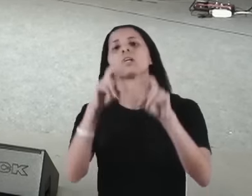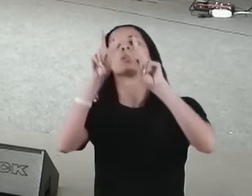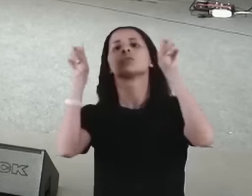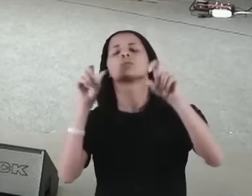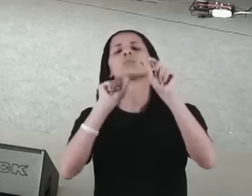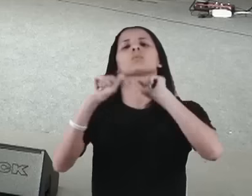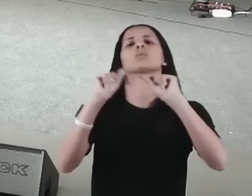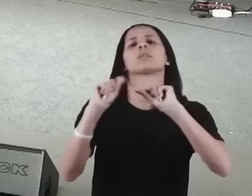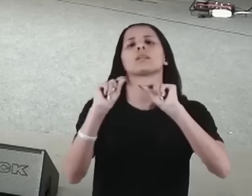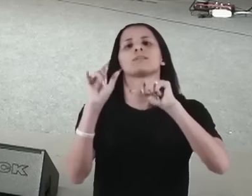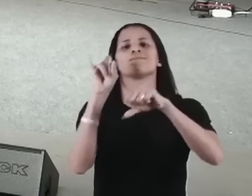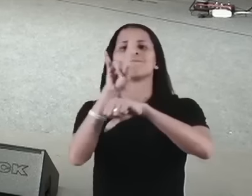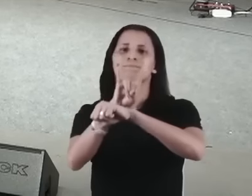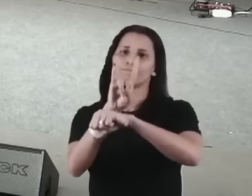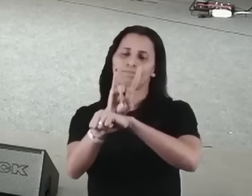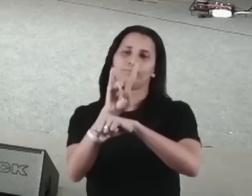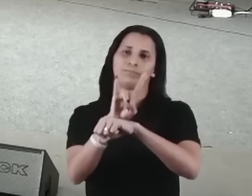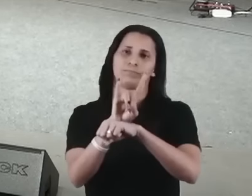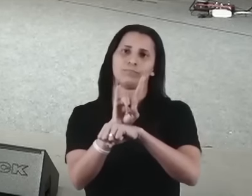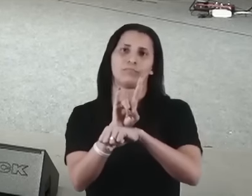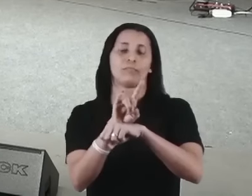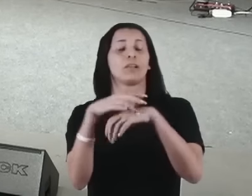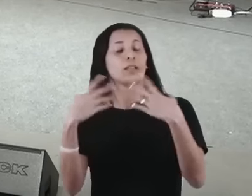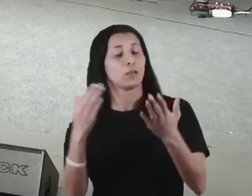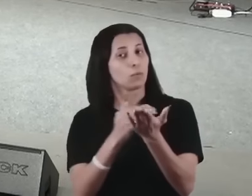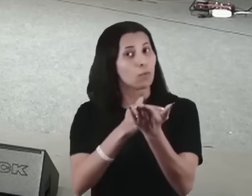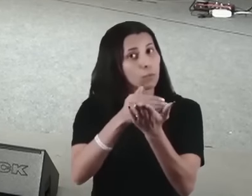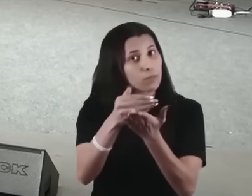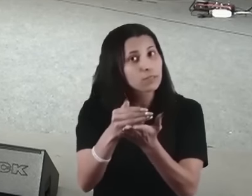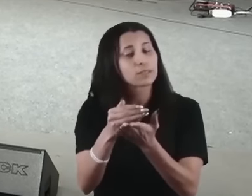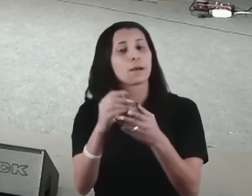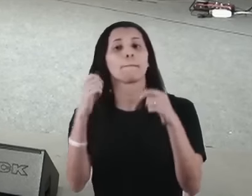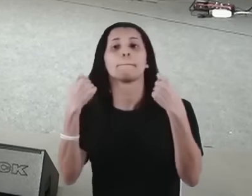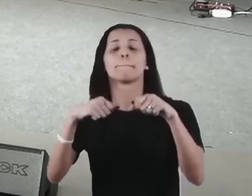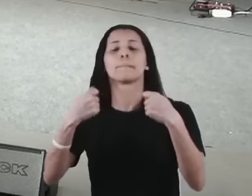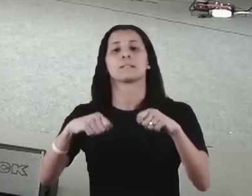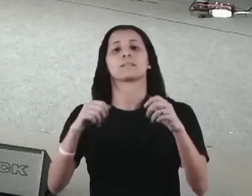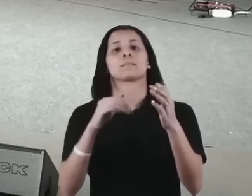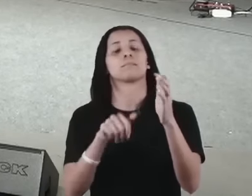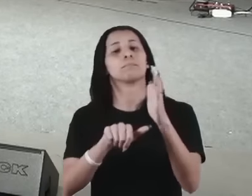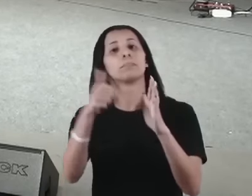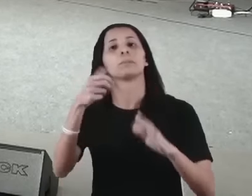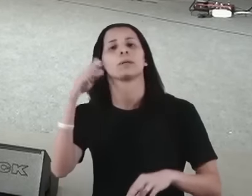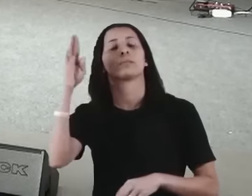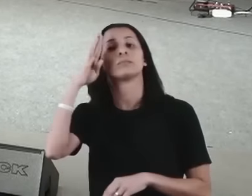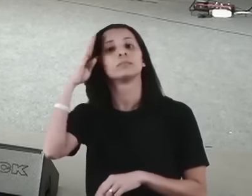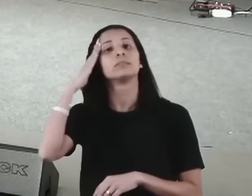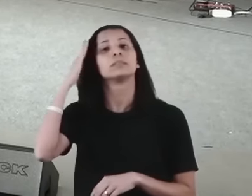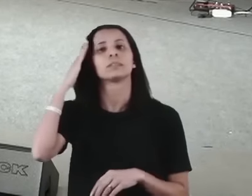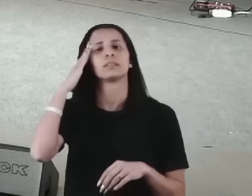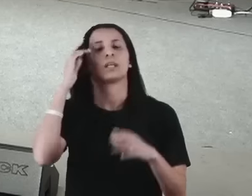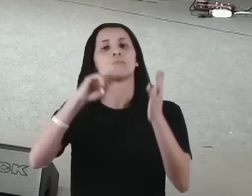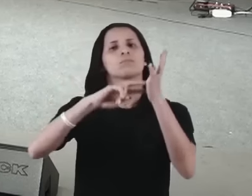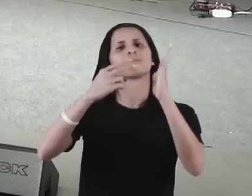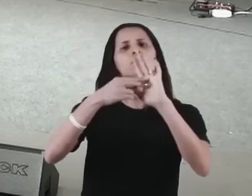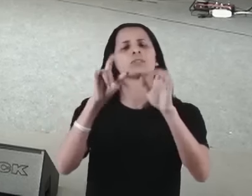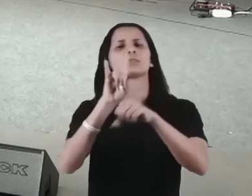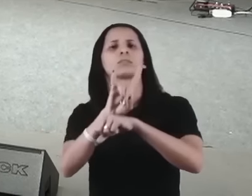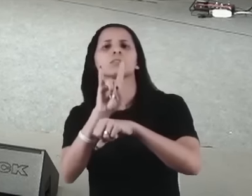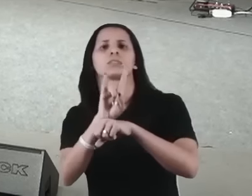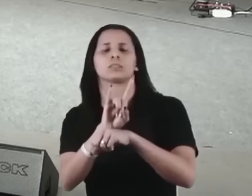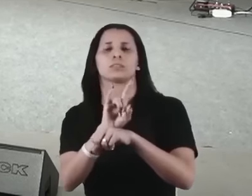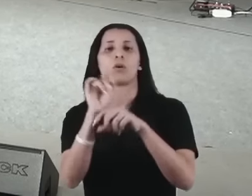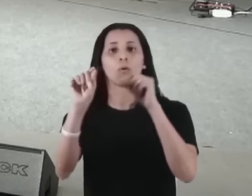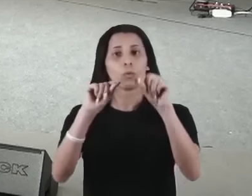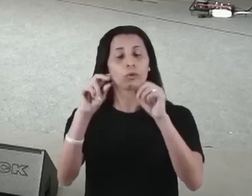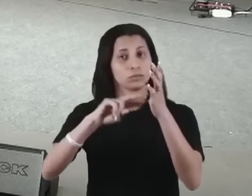Talvez para começar tudo a gente precisa entender o que significa traição traição nada mais é do que a quebra de